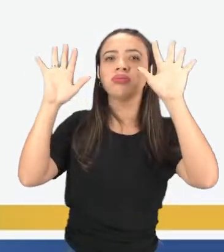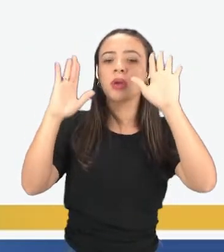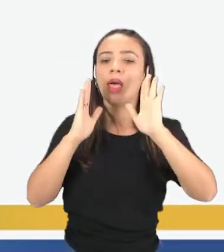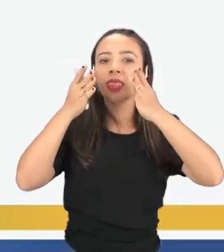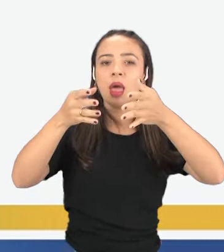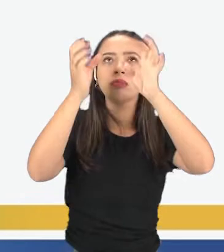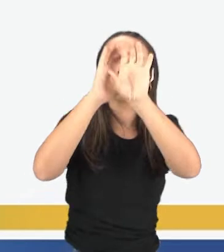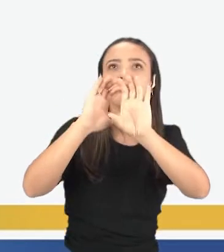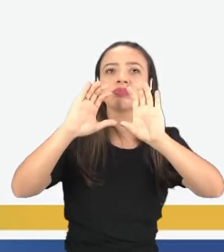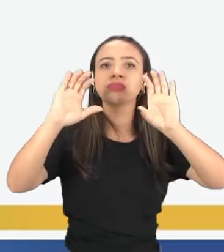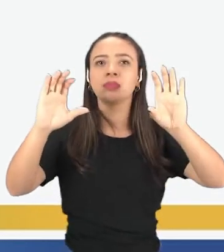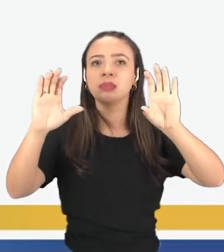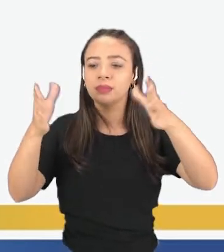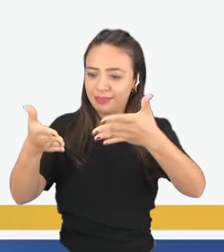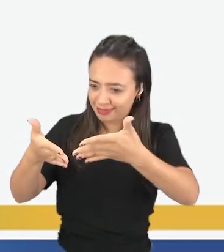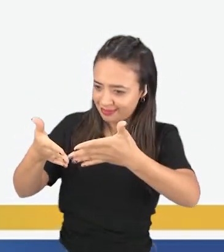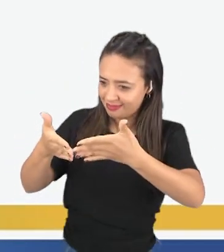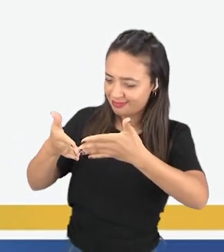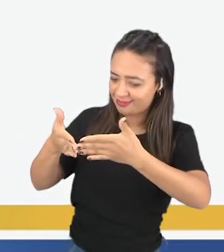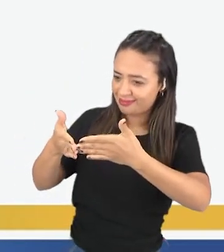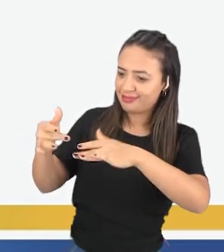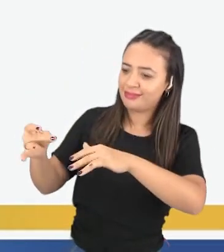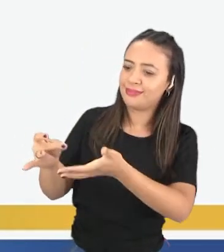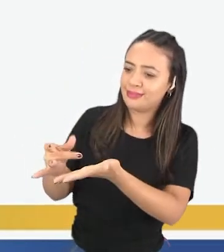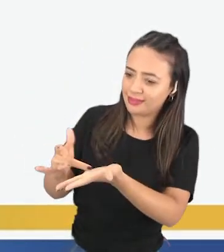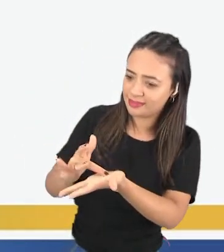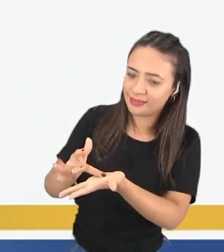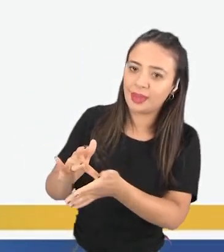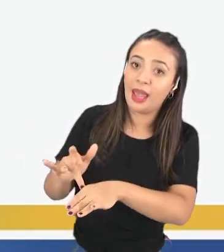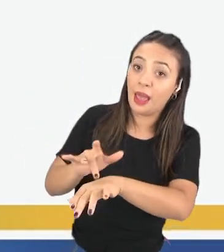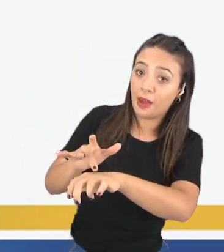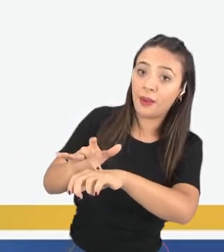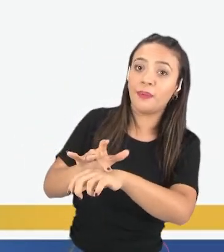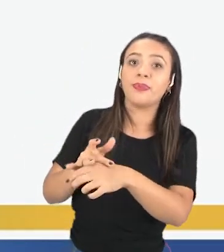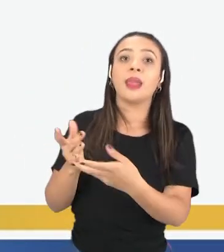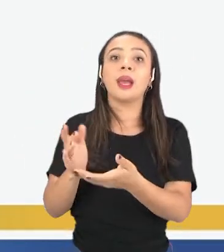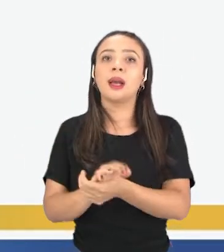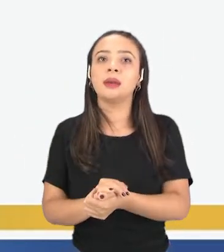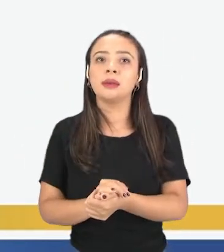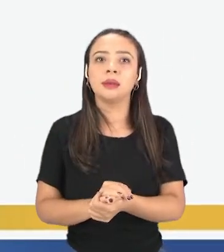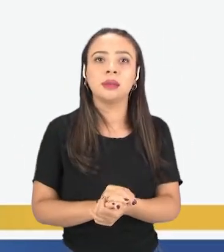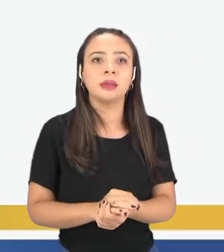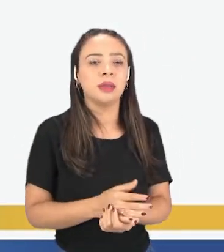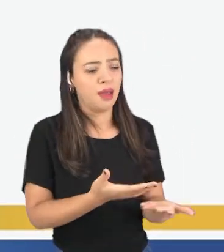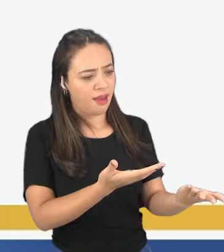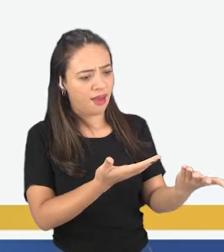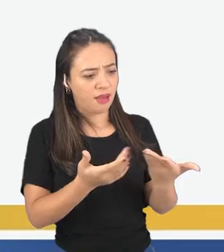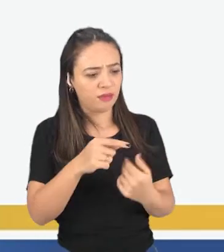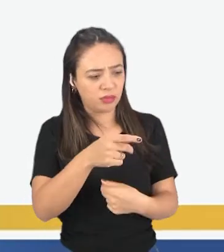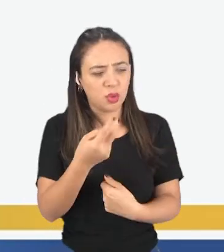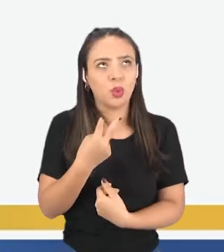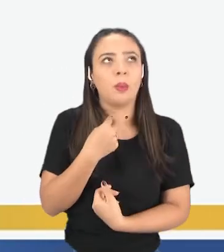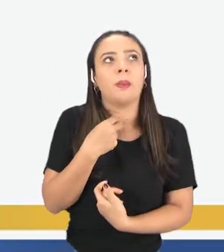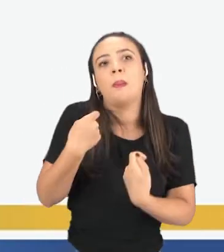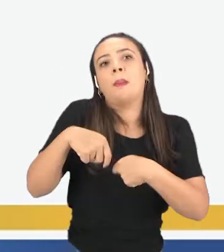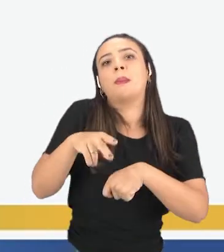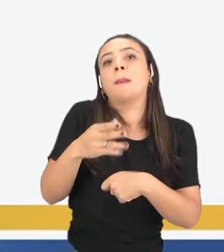céu. Licença, meu branco. E São Pedro, bonachão, entra, Irene. Você não precisa pedir